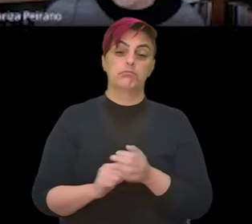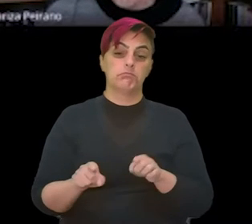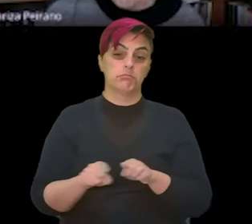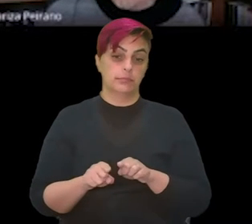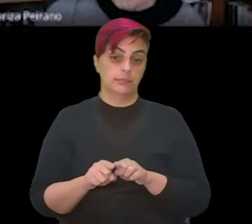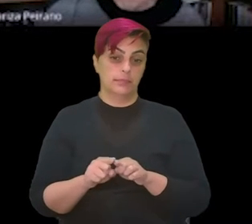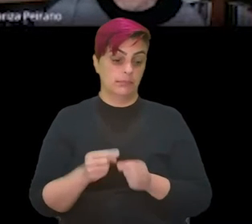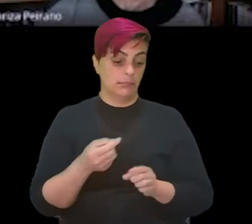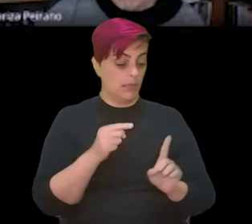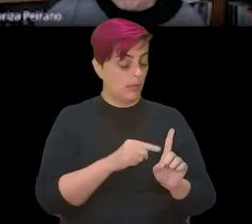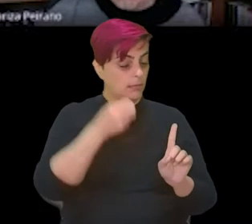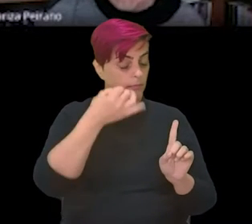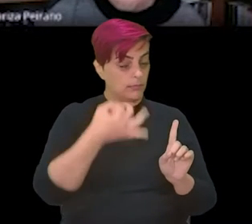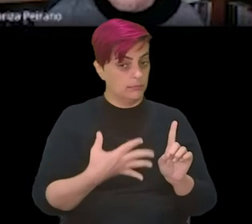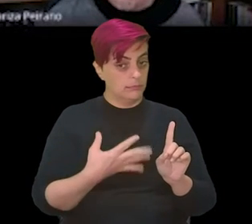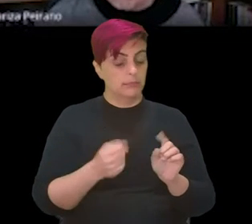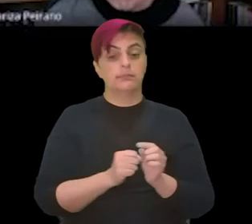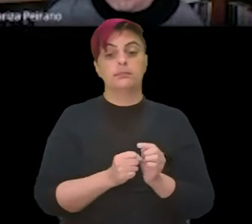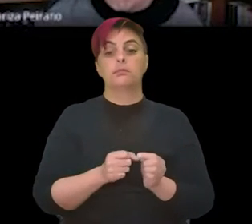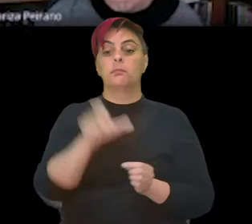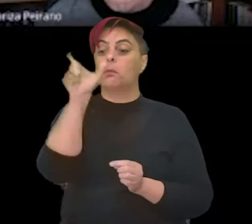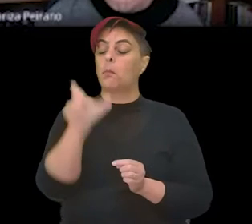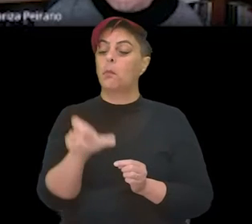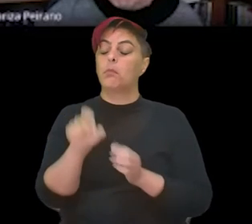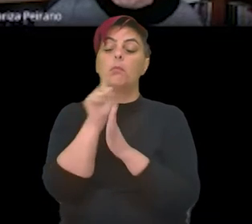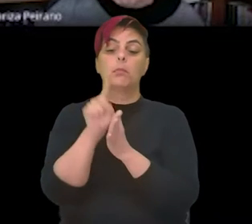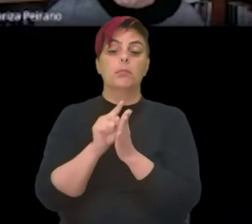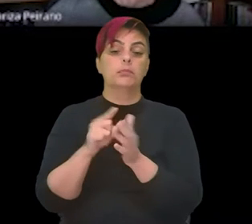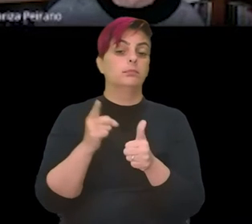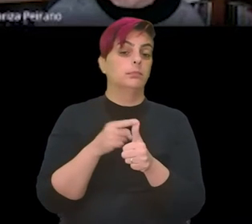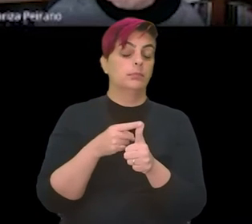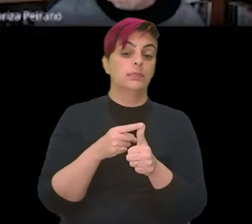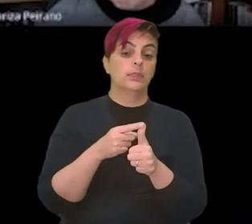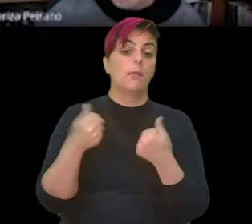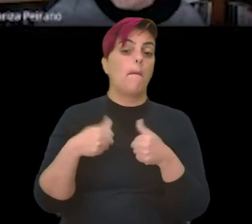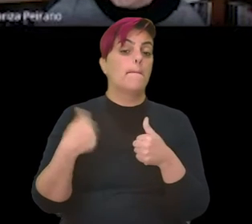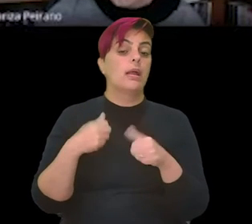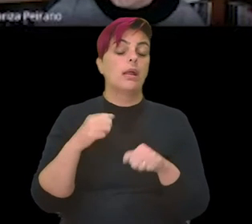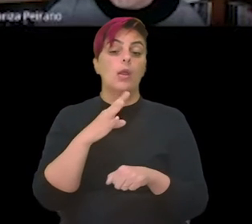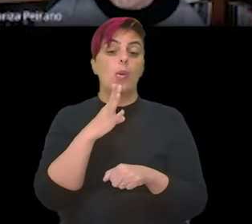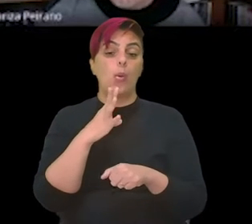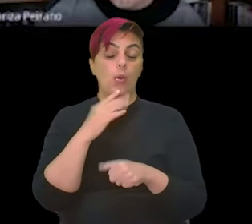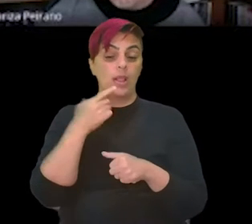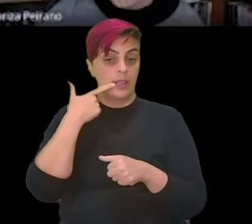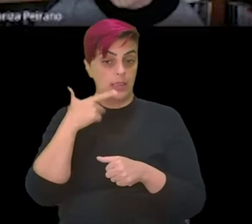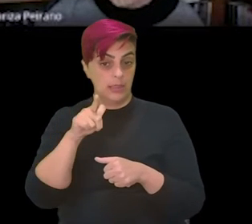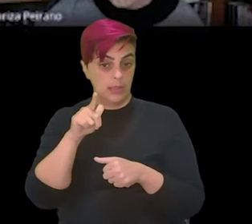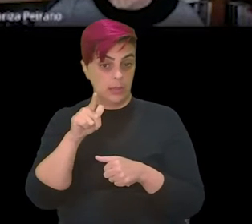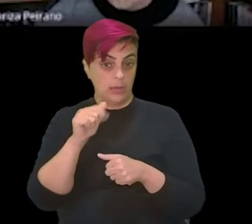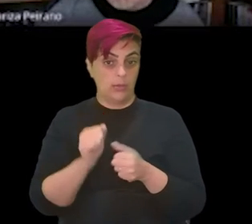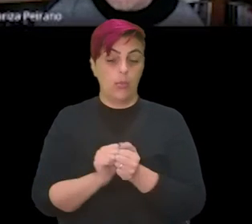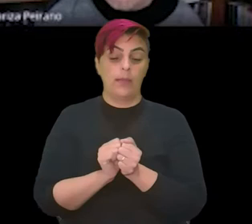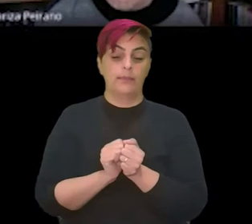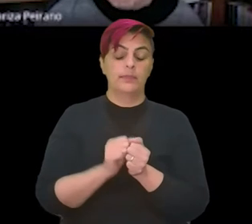o pesquisador deveria, primeiro, conhecer a língua dos nativos. Segundo, enfatizar o concreto para